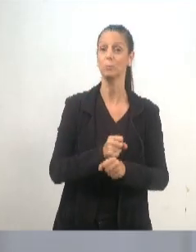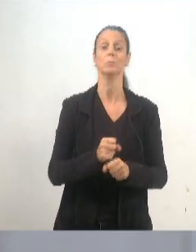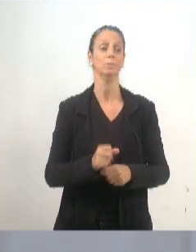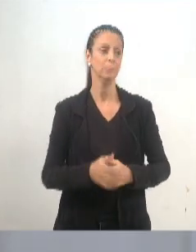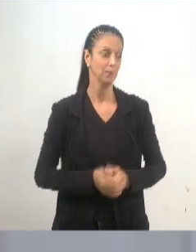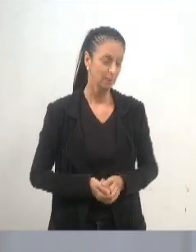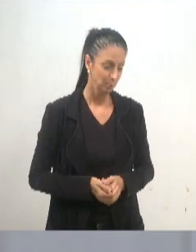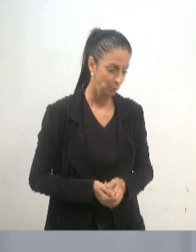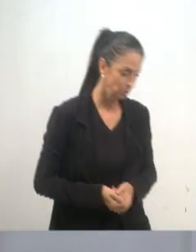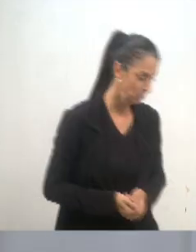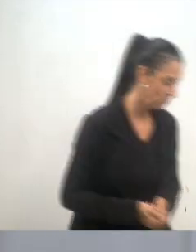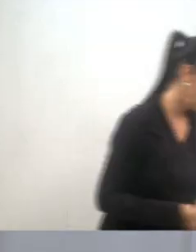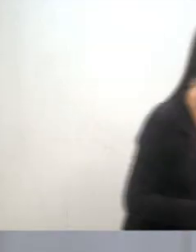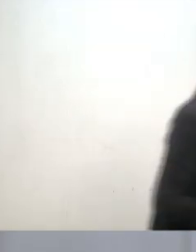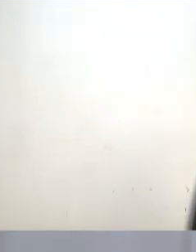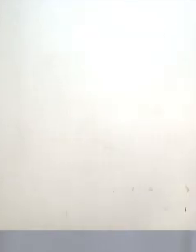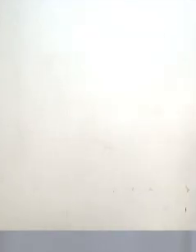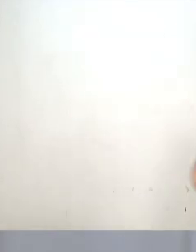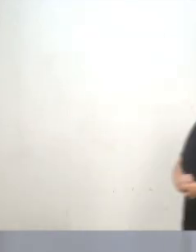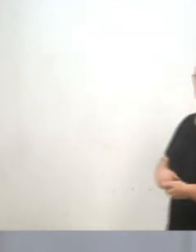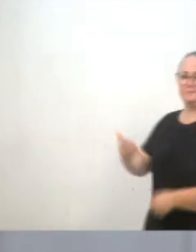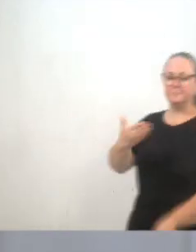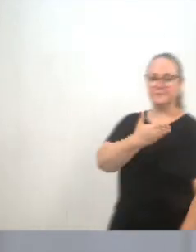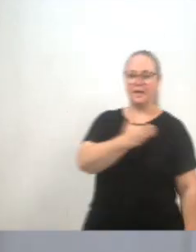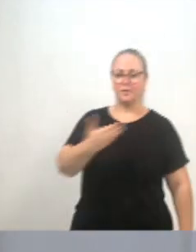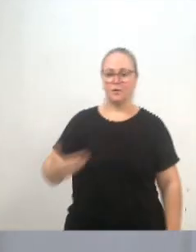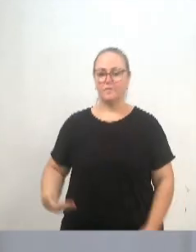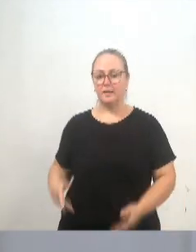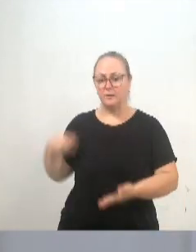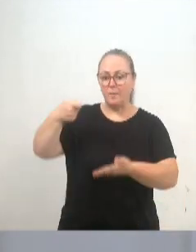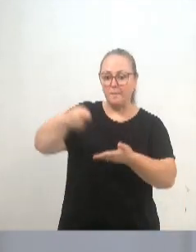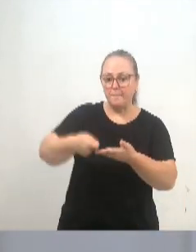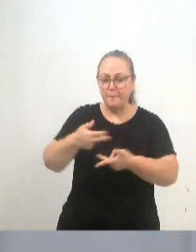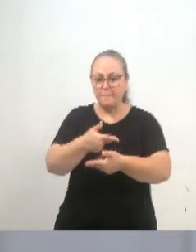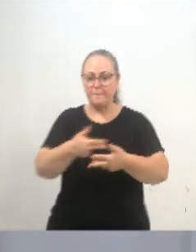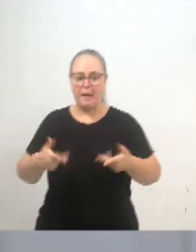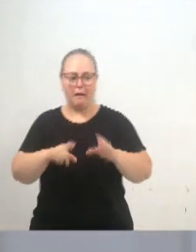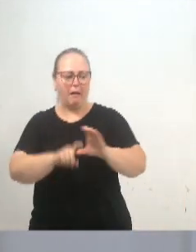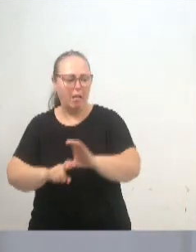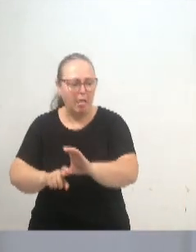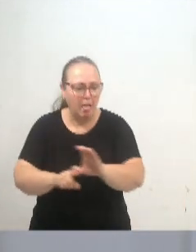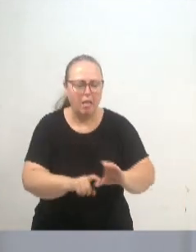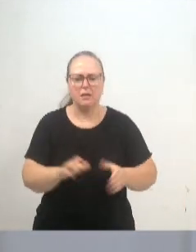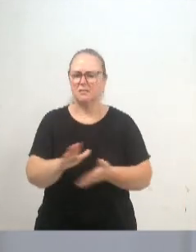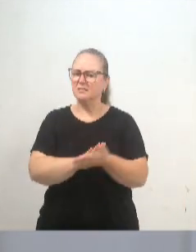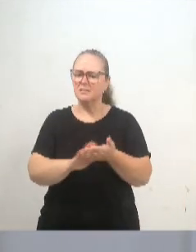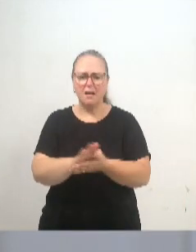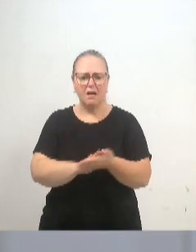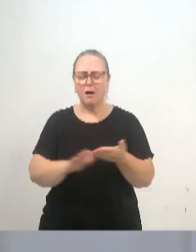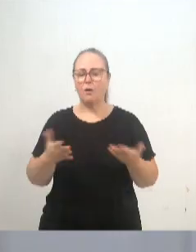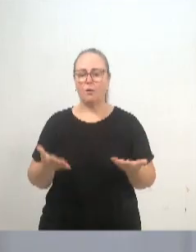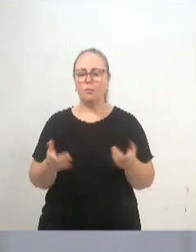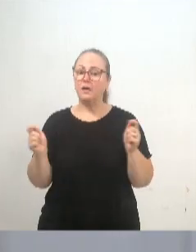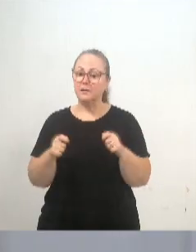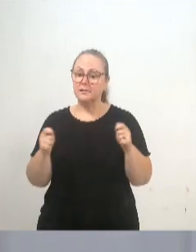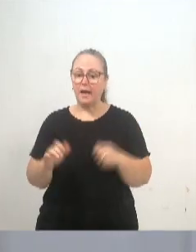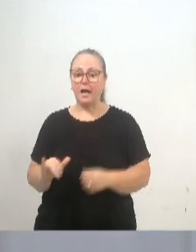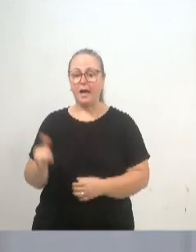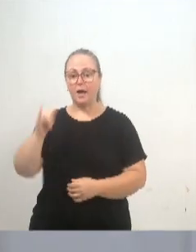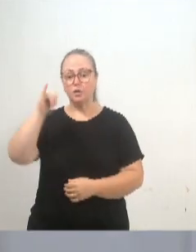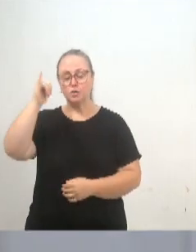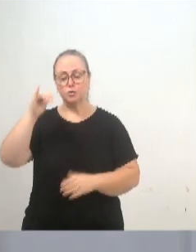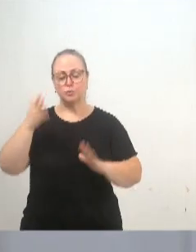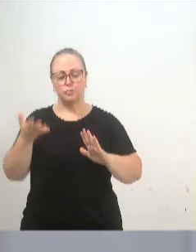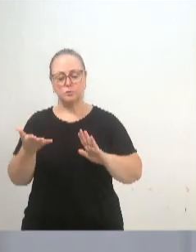governo responsável, um governo que paga suas contas e não endivida ainda mais a sua população, ele faz com que os juros voltem a